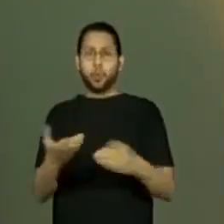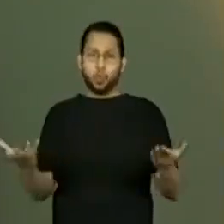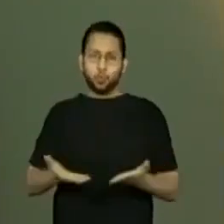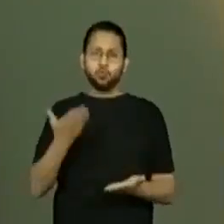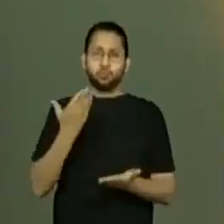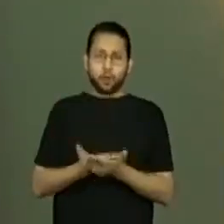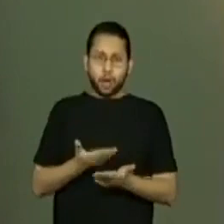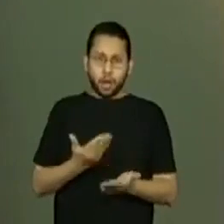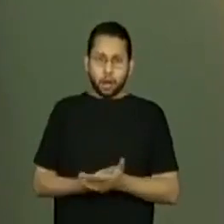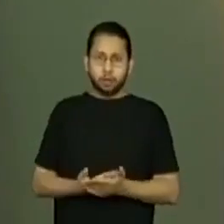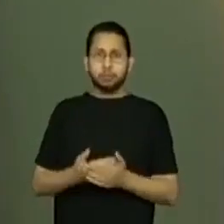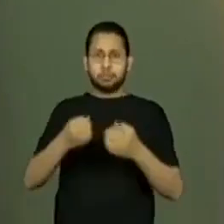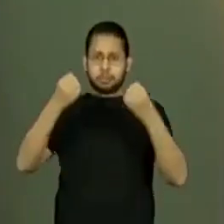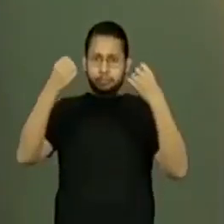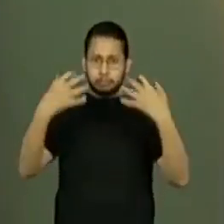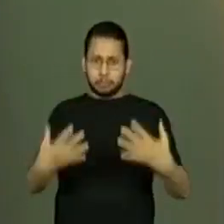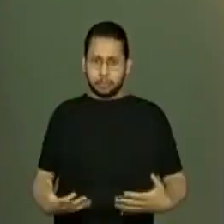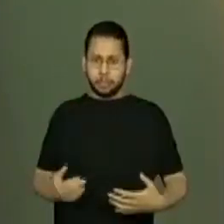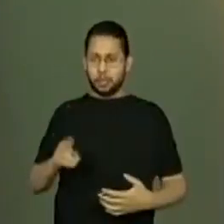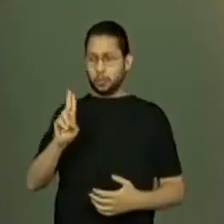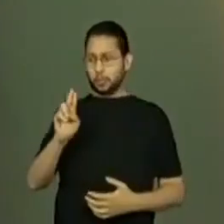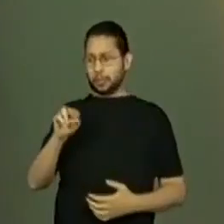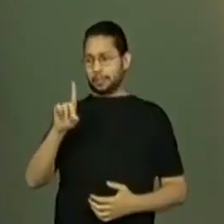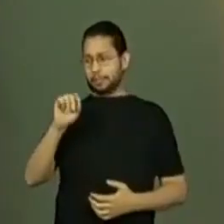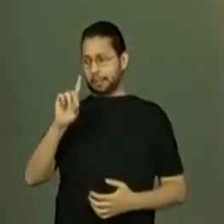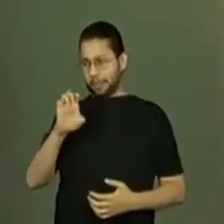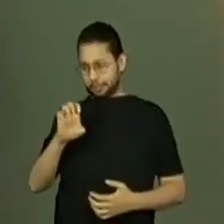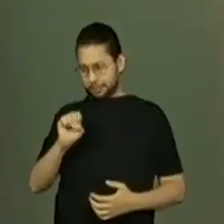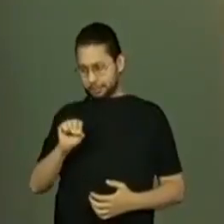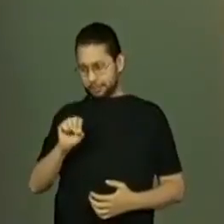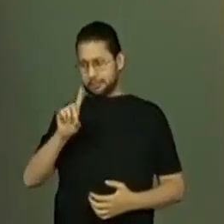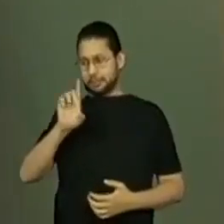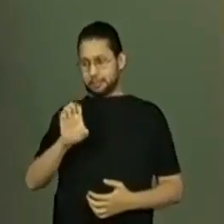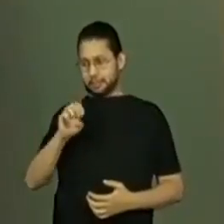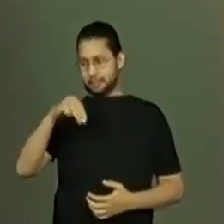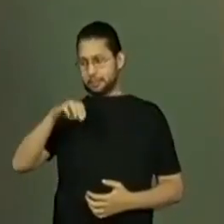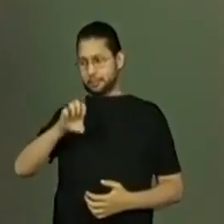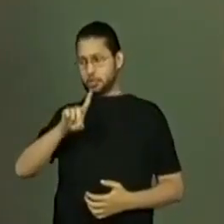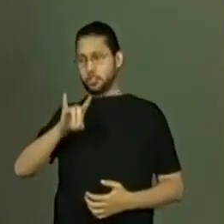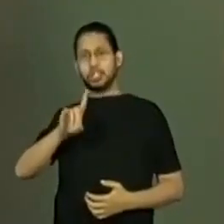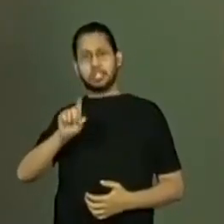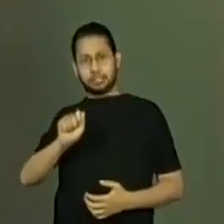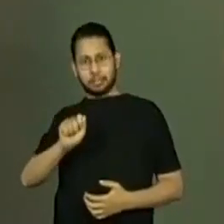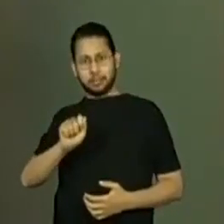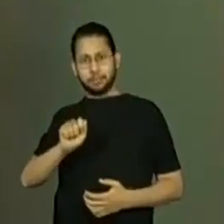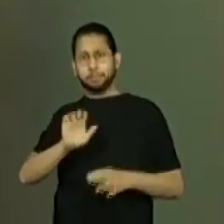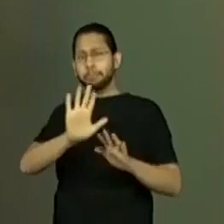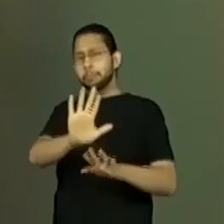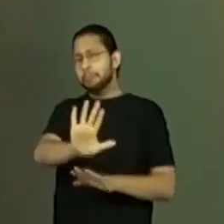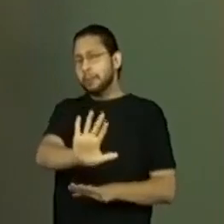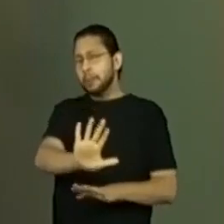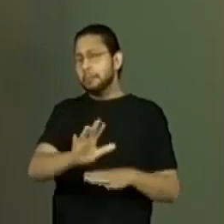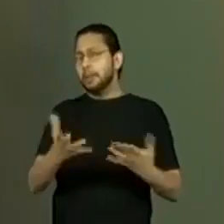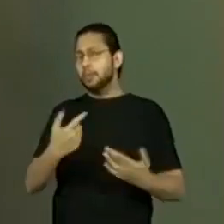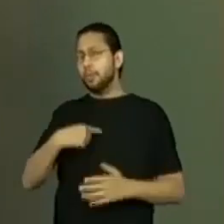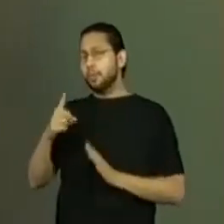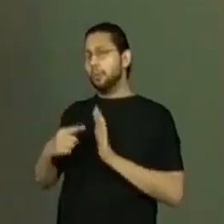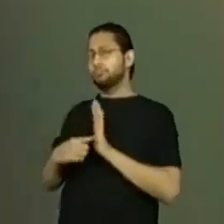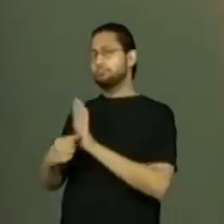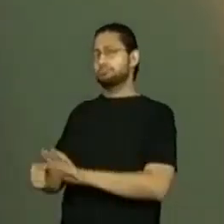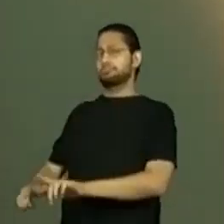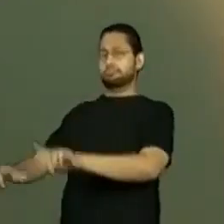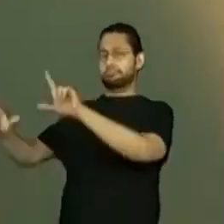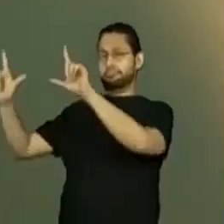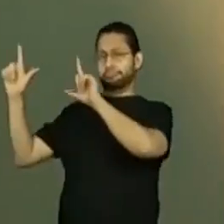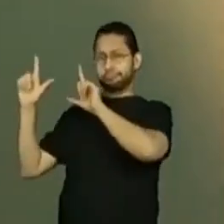medidas e medida, tá? Para isso, a gente vai usar uma imagem, tá?